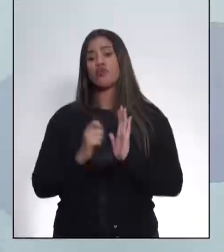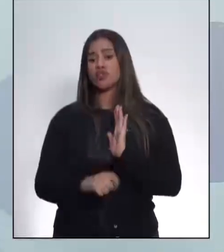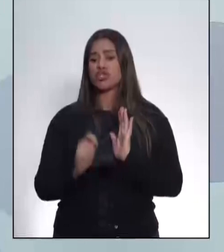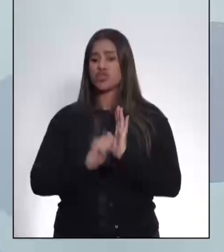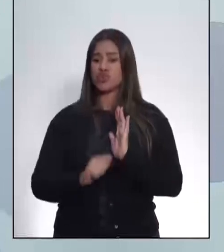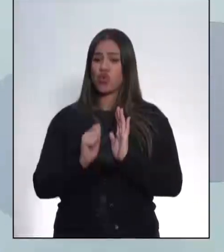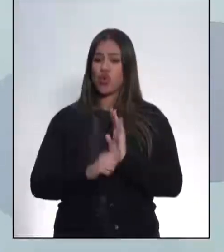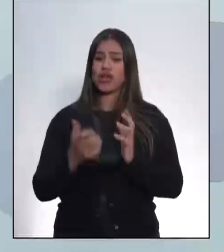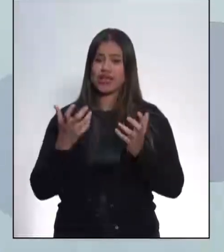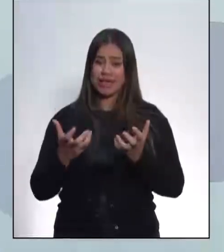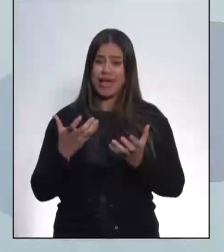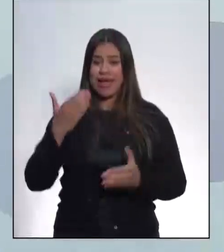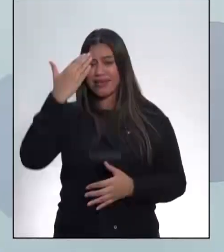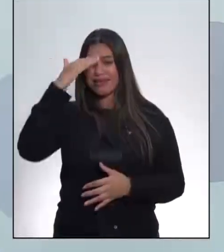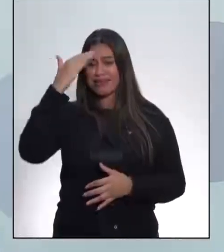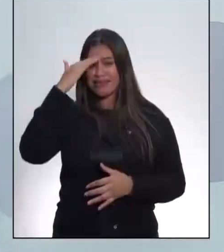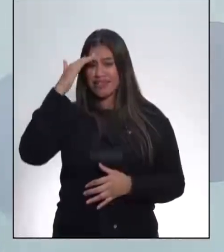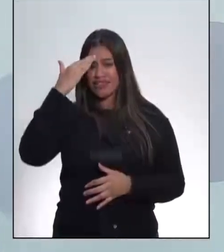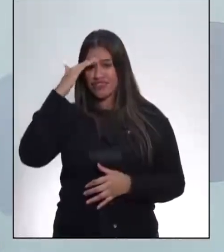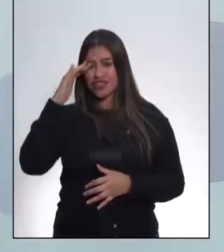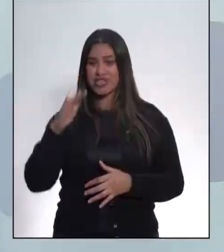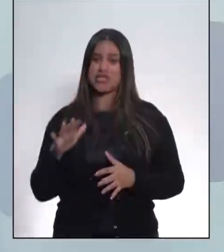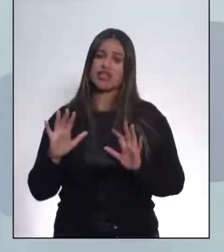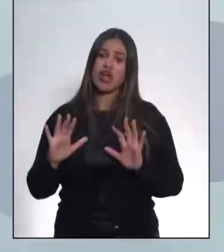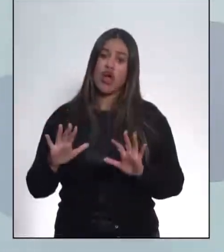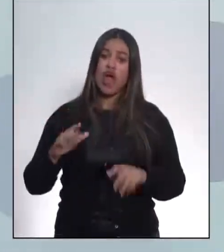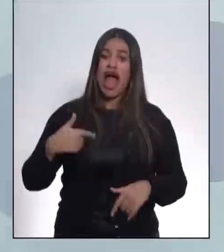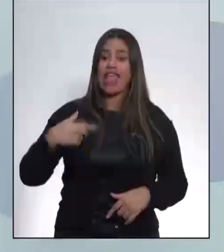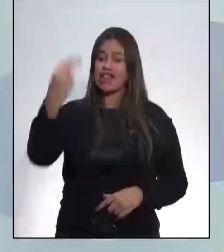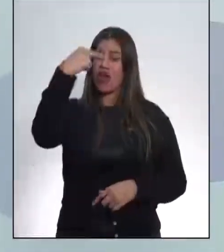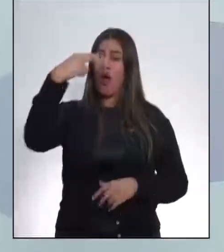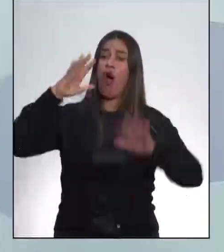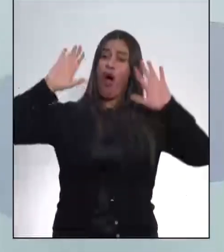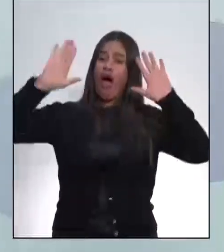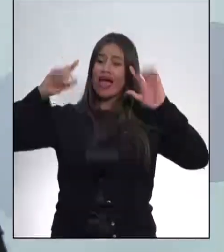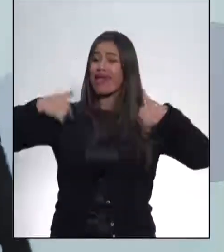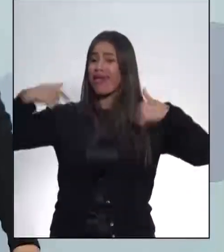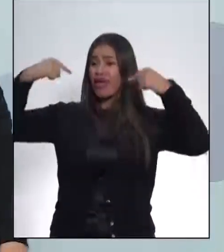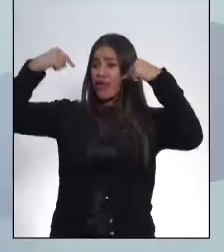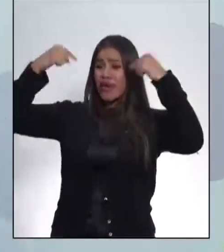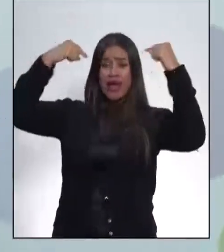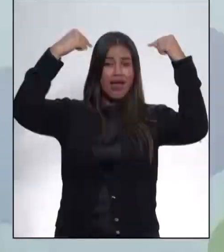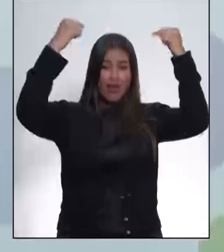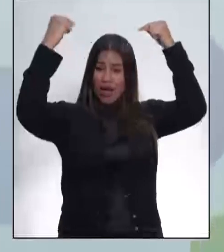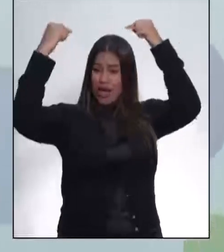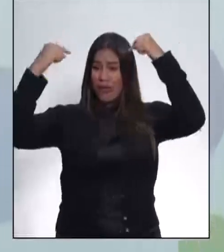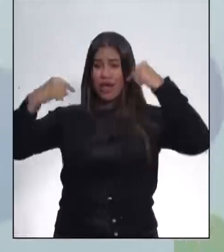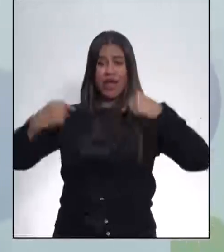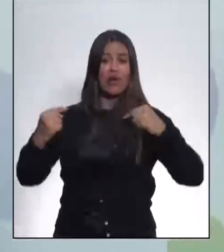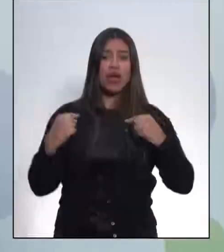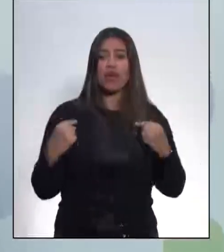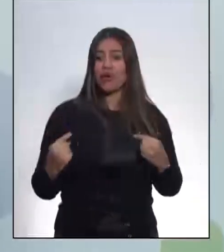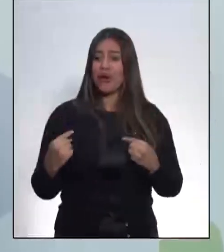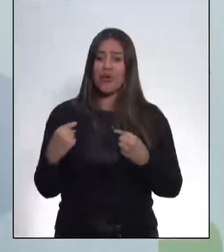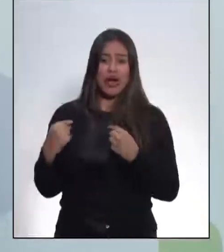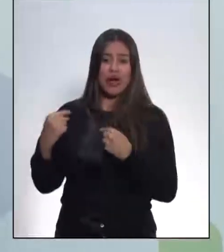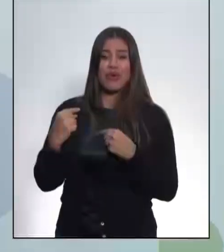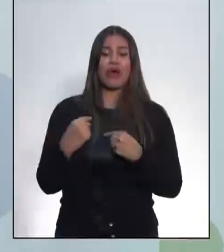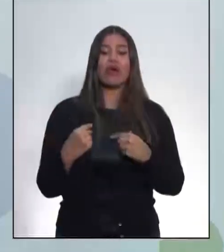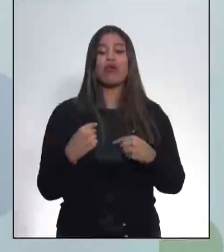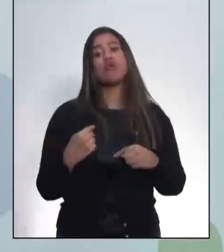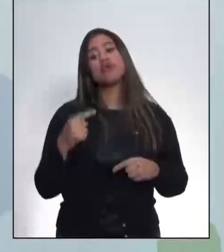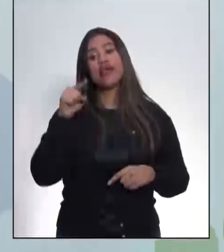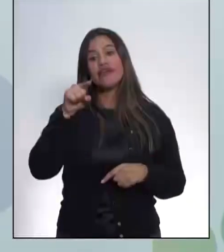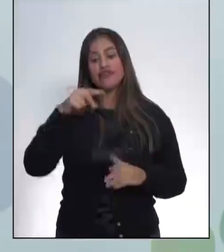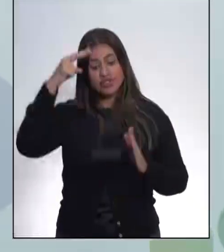entendido. O escritor, ele quer ser entendido. Então, ele fica assim, olha para mim aqui, tô aqui. Ele mostra alguns sinaizinhos para você. E aí, você, leitor, tem que